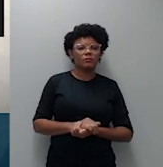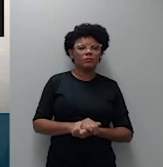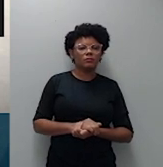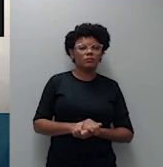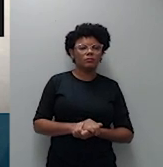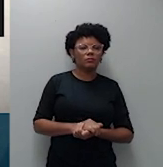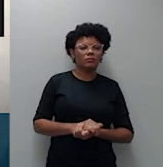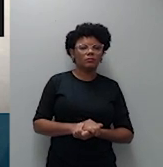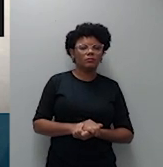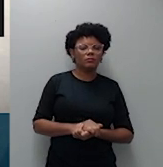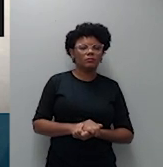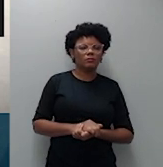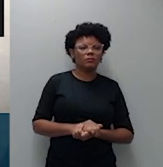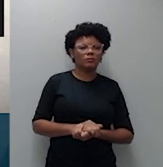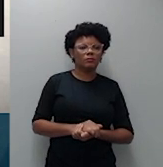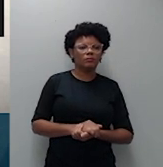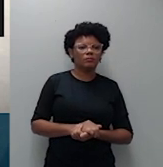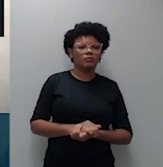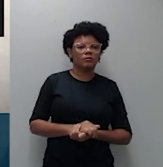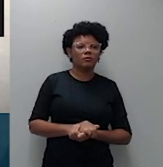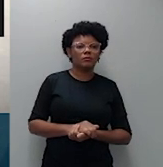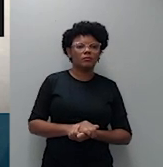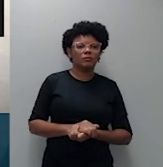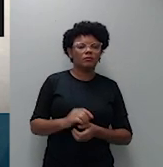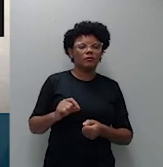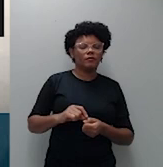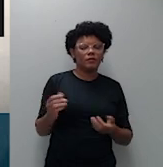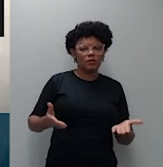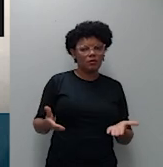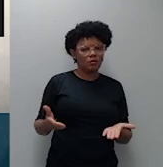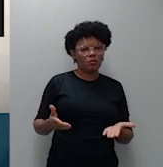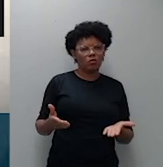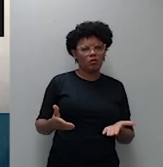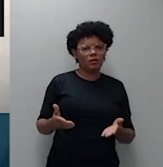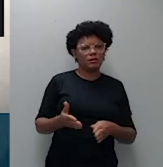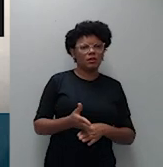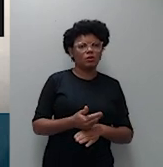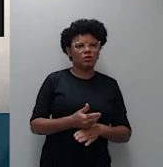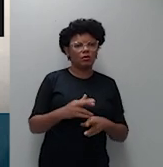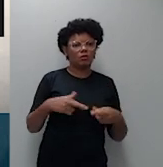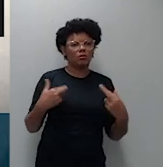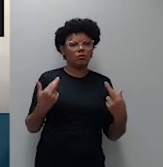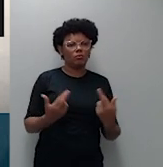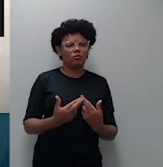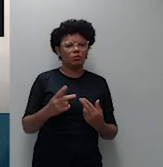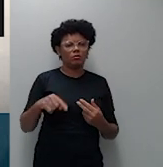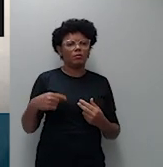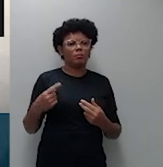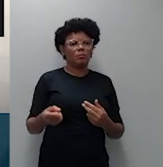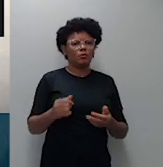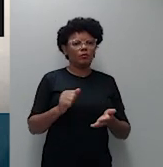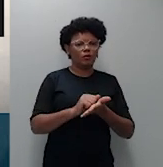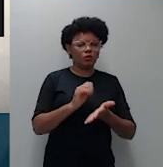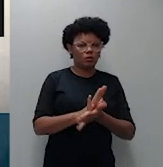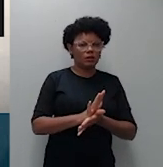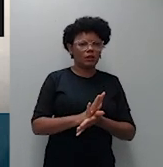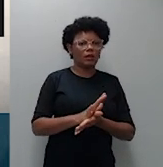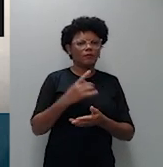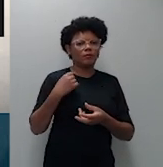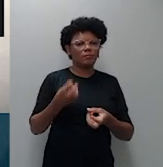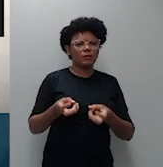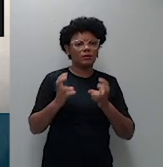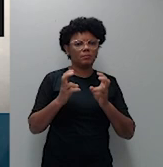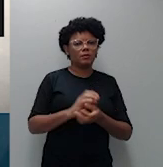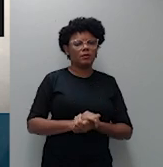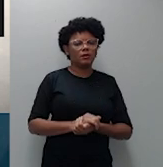é para poder fazer isso agora só se adiarmos para próxima né eu vou anotar aqui vou verificar ele